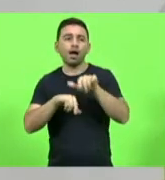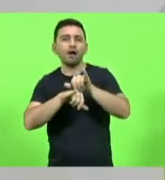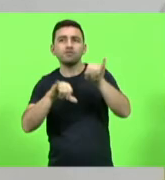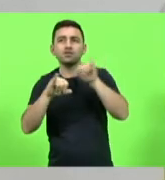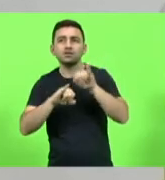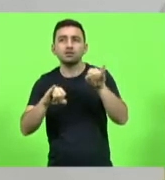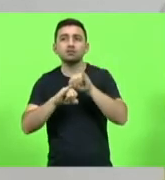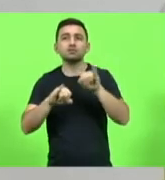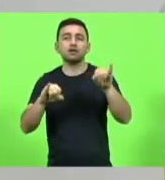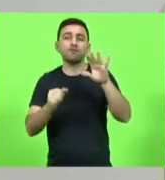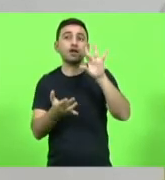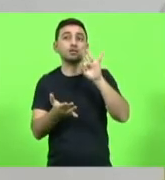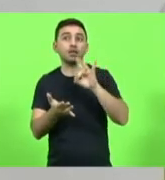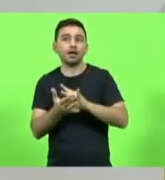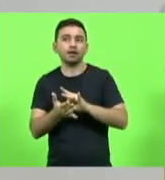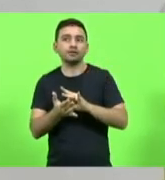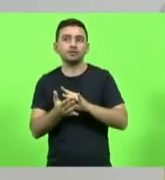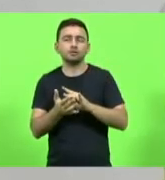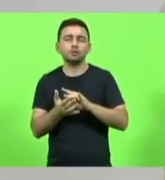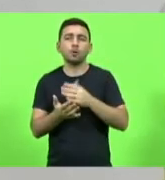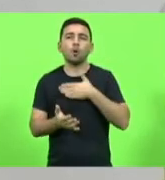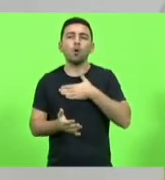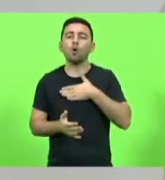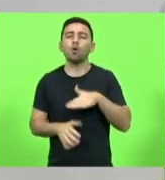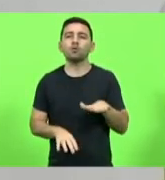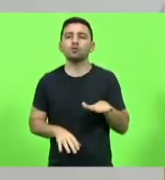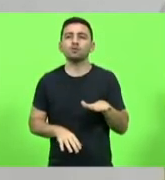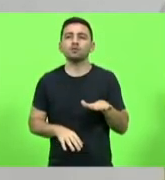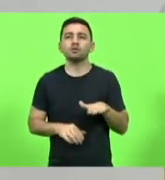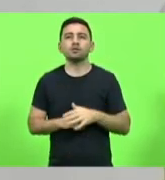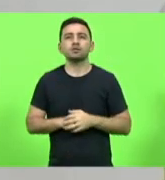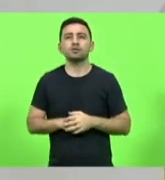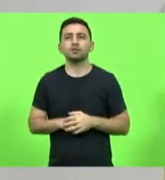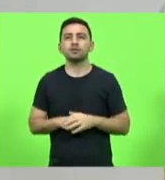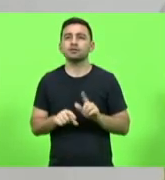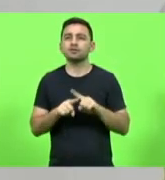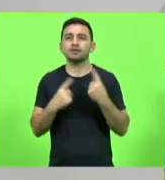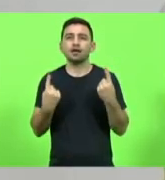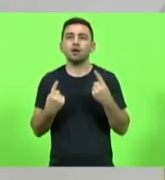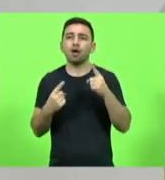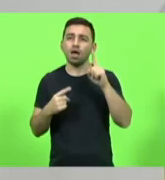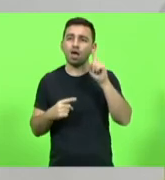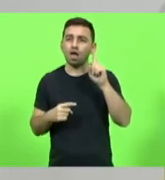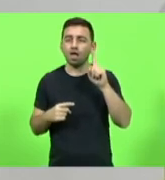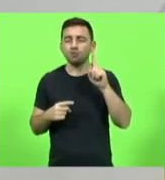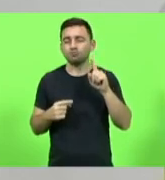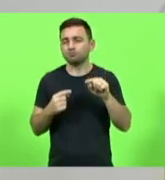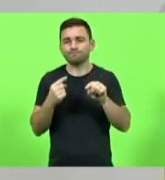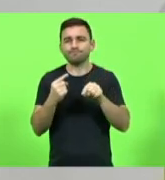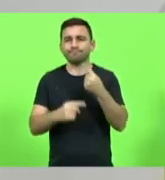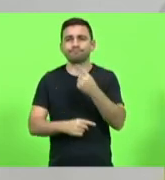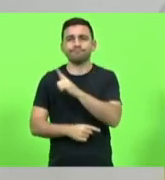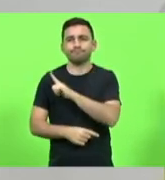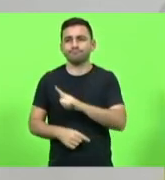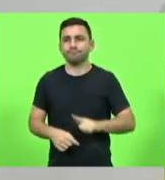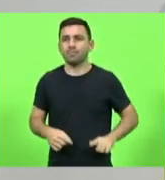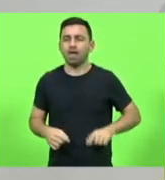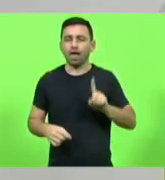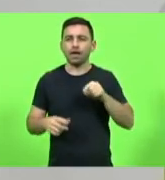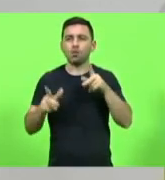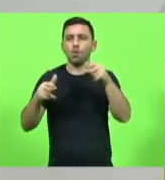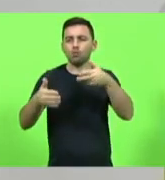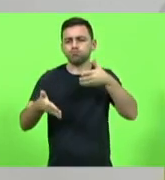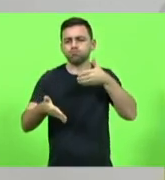fatos que desagradam. Isso é tudo menos republicano. Isso é censura,